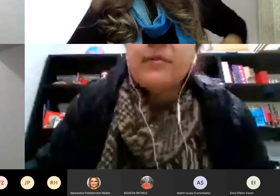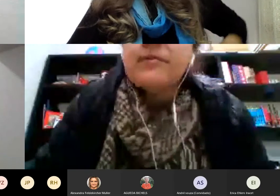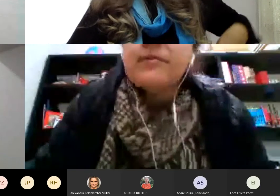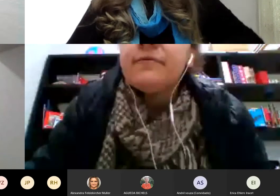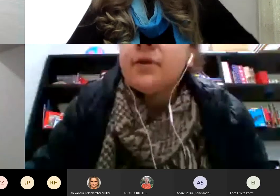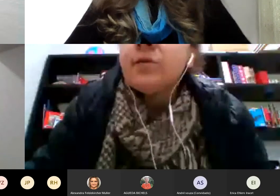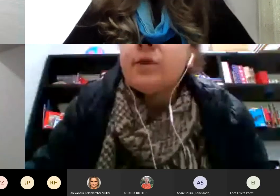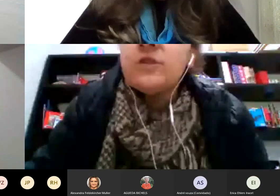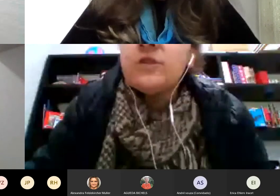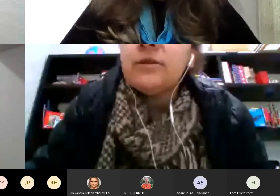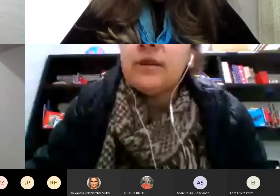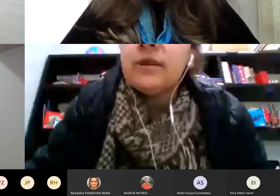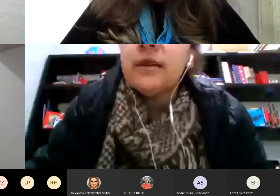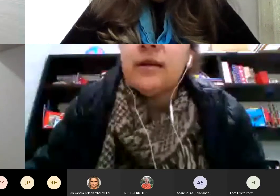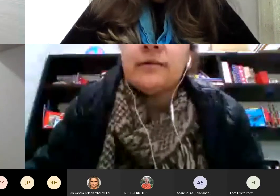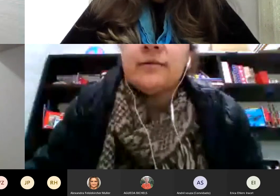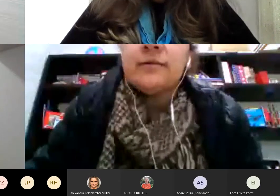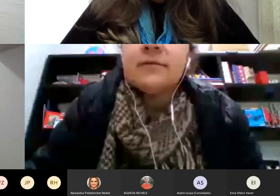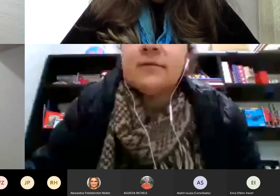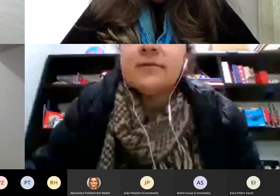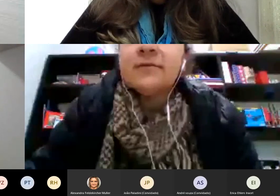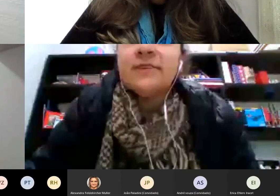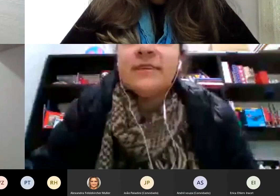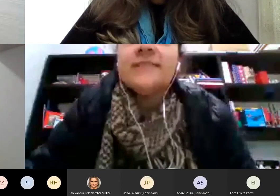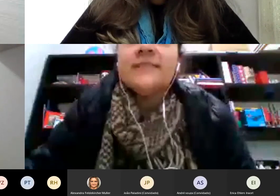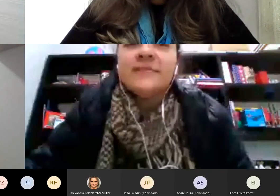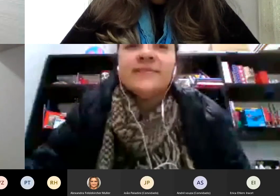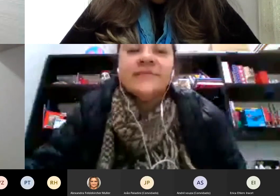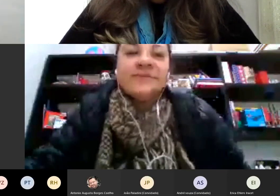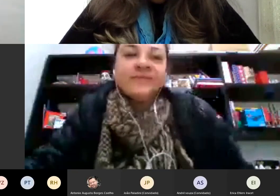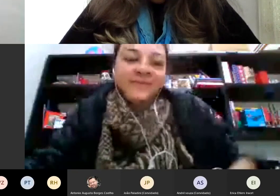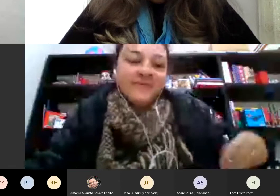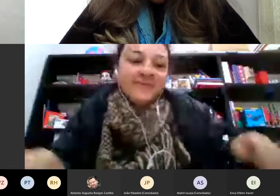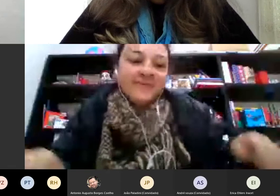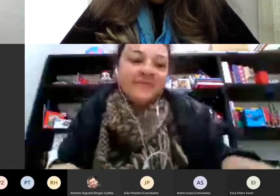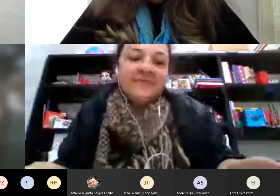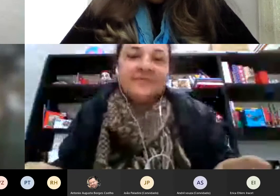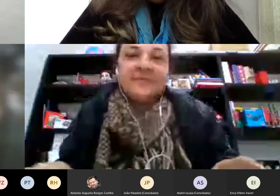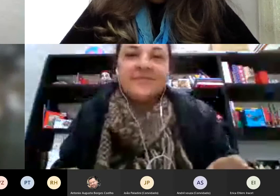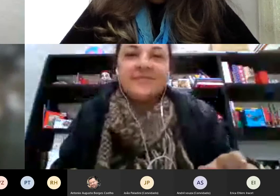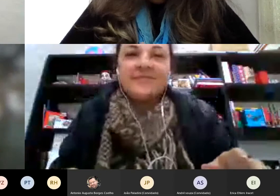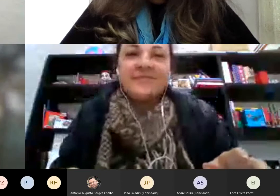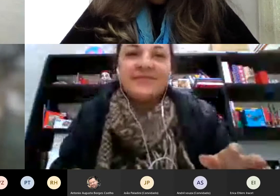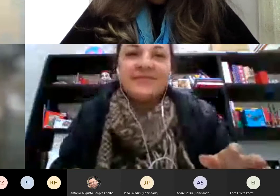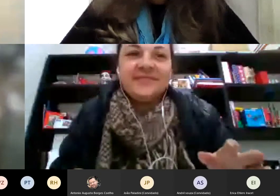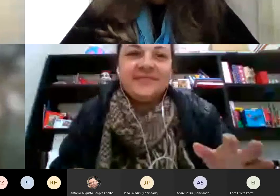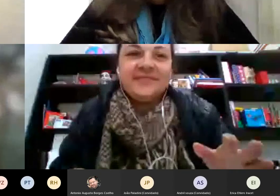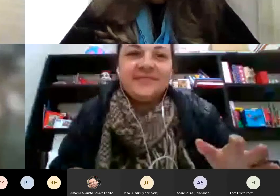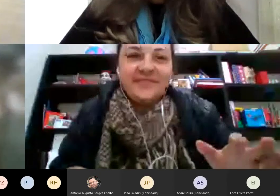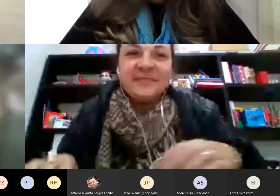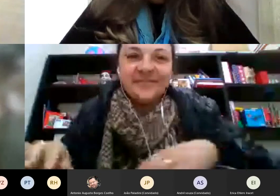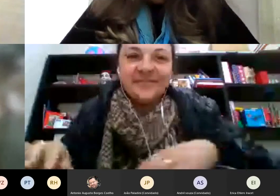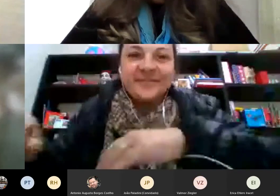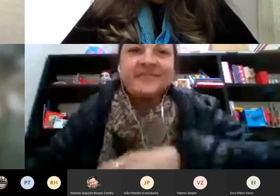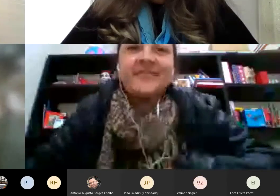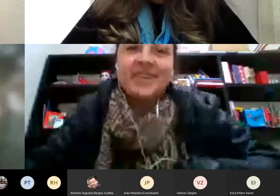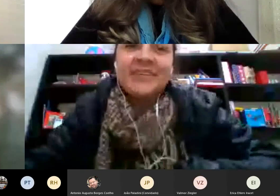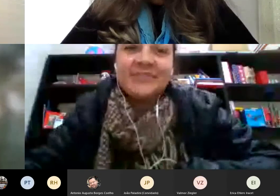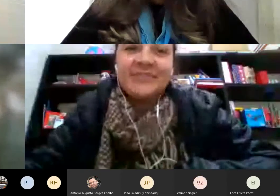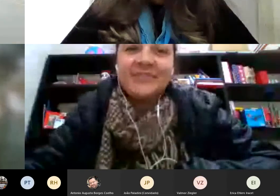Dá para fazer uma foto coletiva aí, Eliane? Tá, vamos fazer uma foto coletiva, quem está aí ainda, o que der de abrir, né, Alice, por